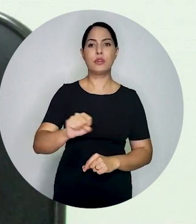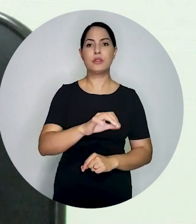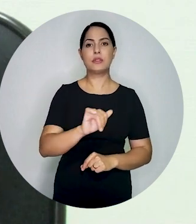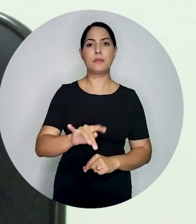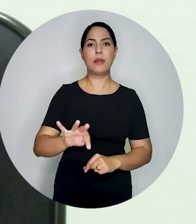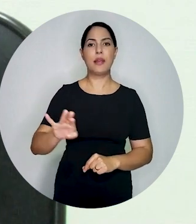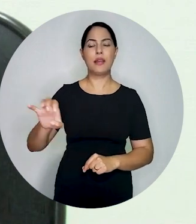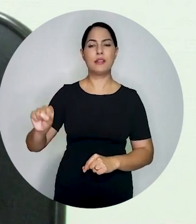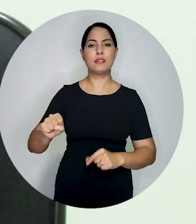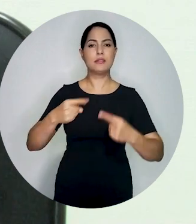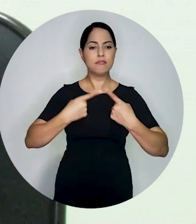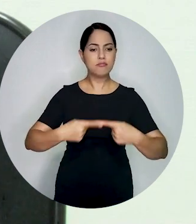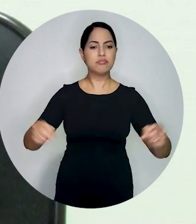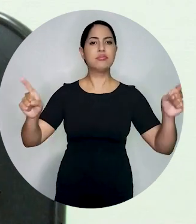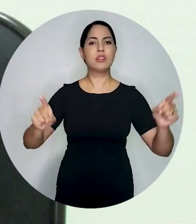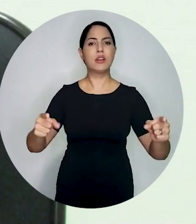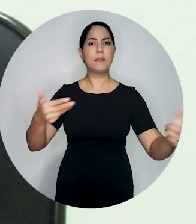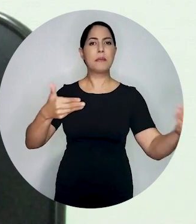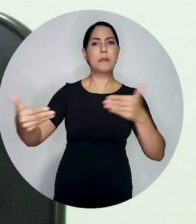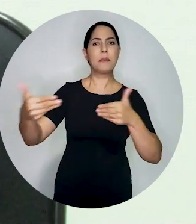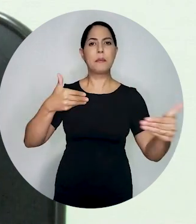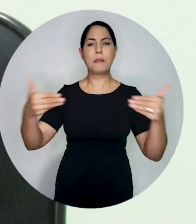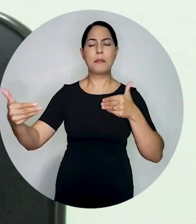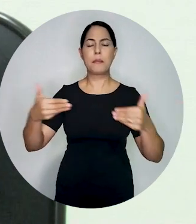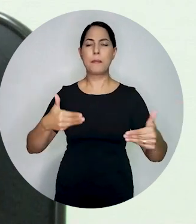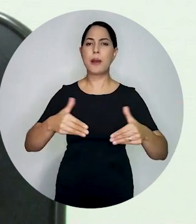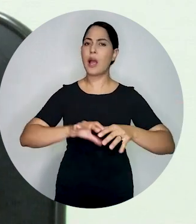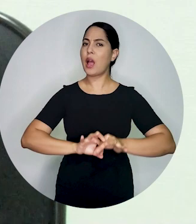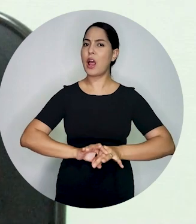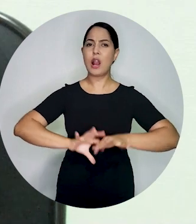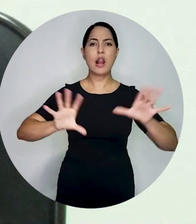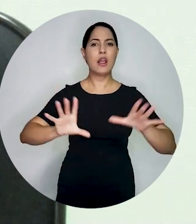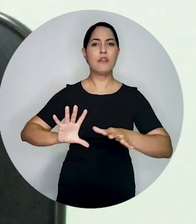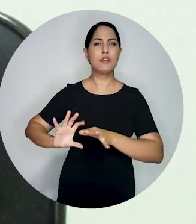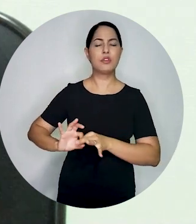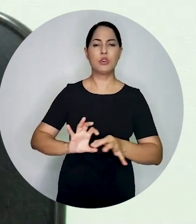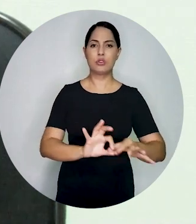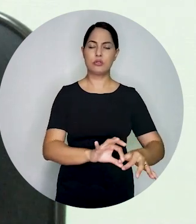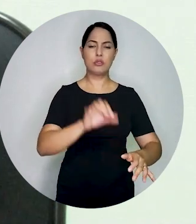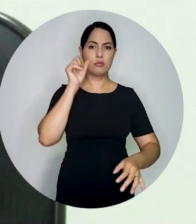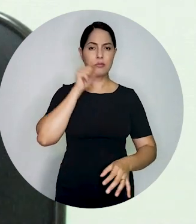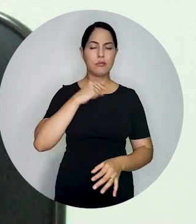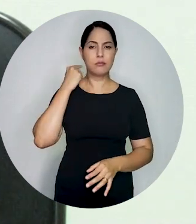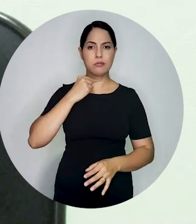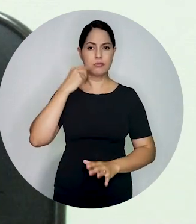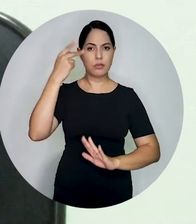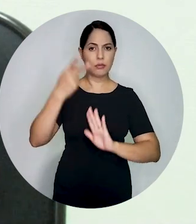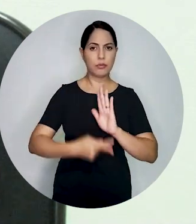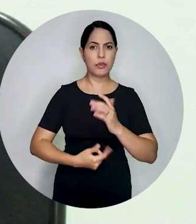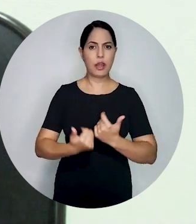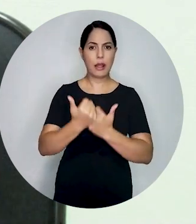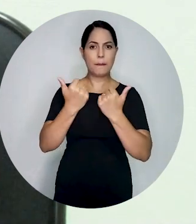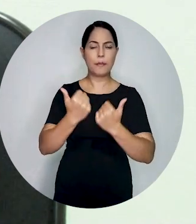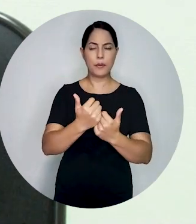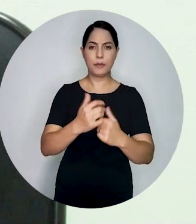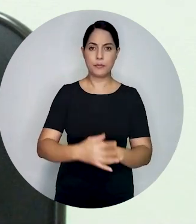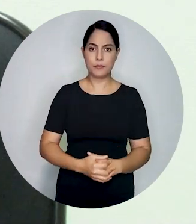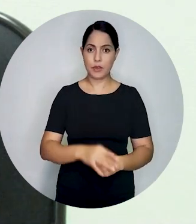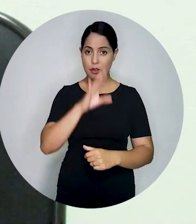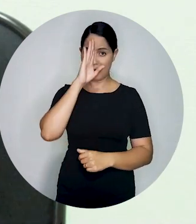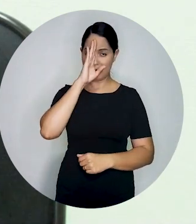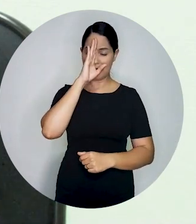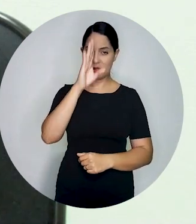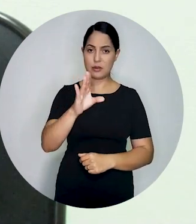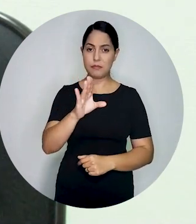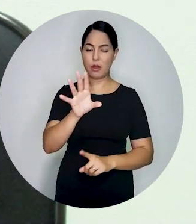a oportunidade de caminhar por todas as nossas seccionais, implantando os projetos que beneficiam a advocacia feminina. O nosso maior projeto